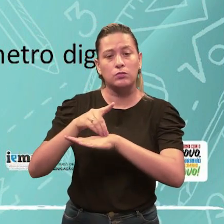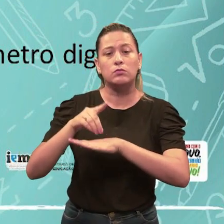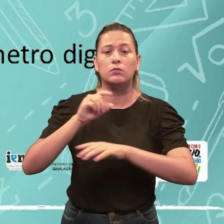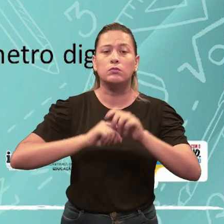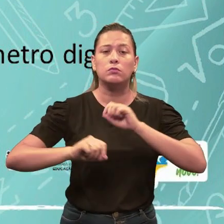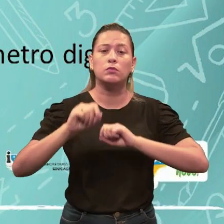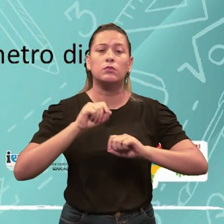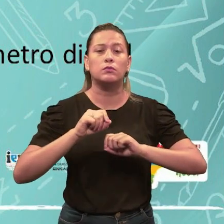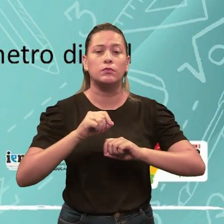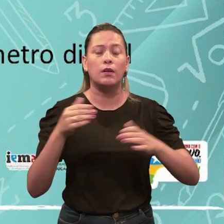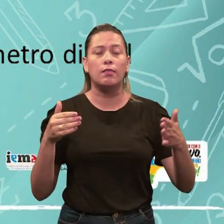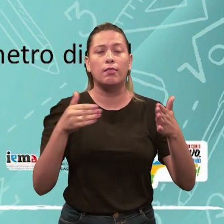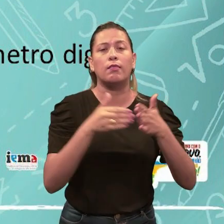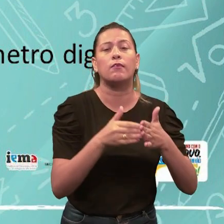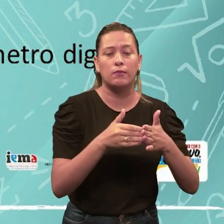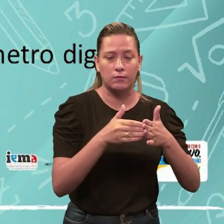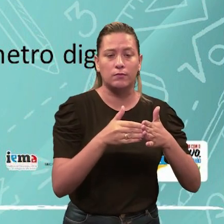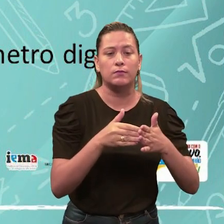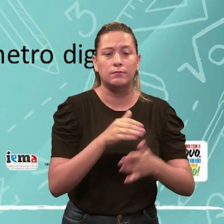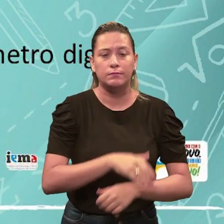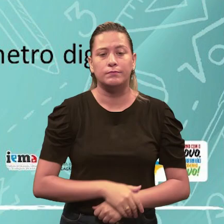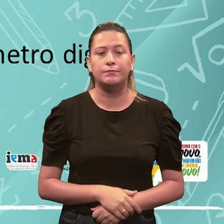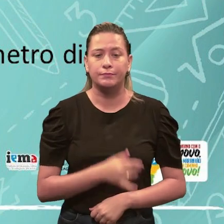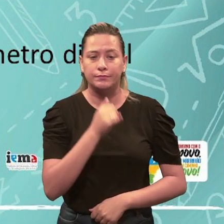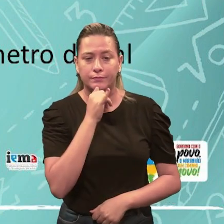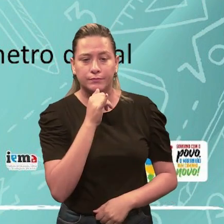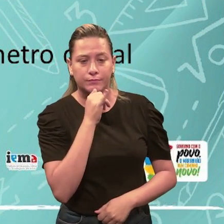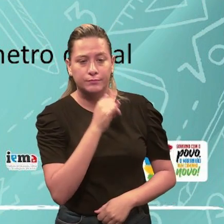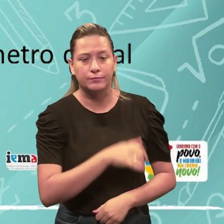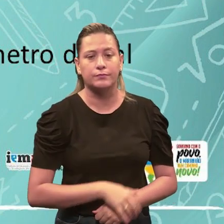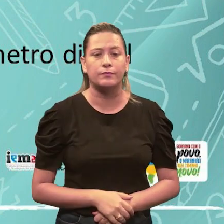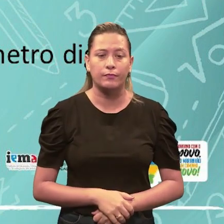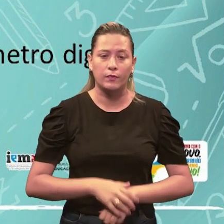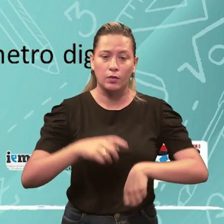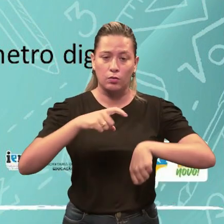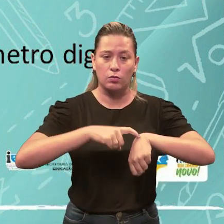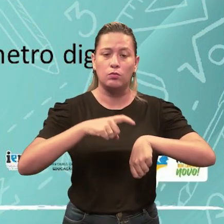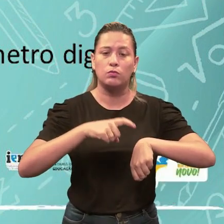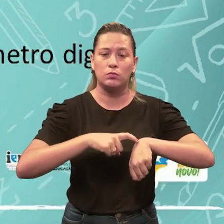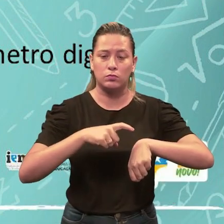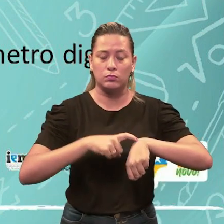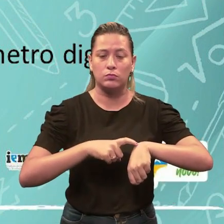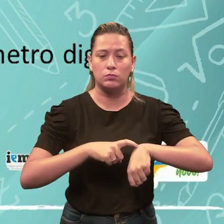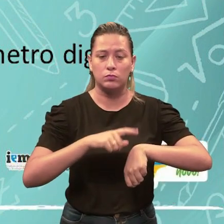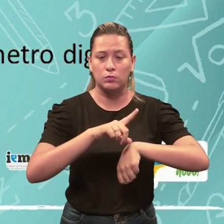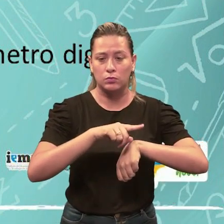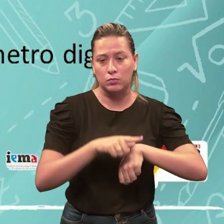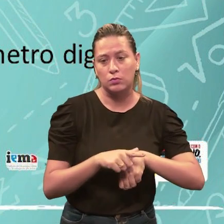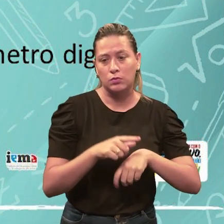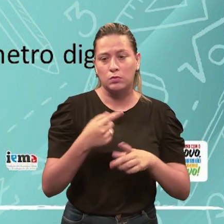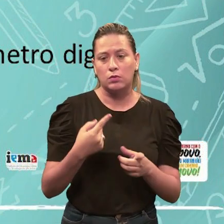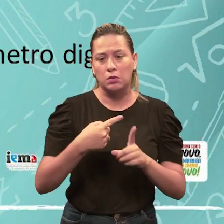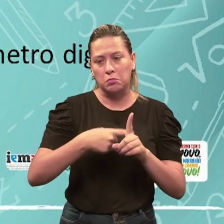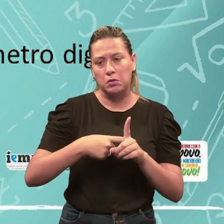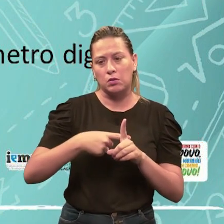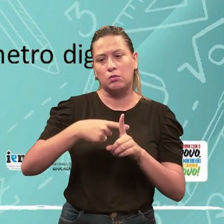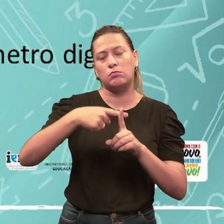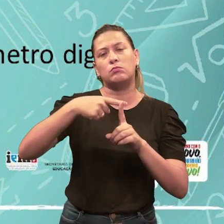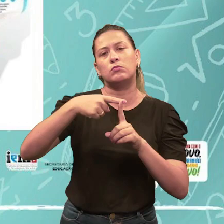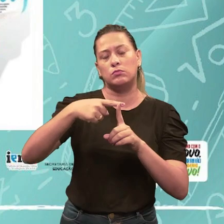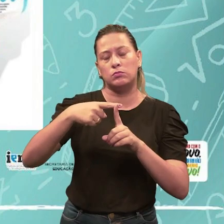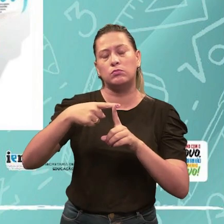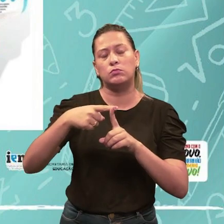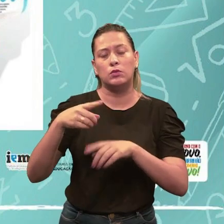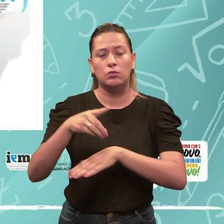quê? Limitada, né? Exemplo, horas no relógio, LCD, temperatura no termômetro digital e por aí